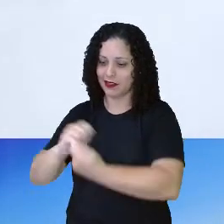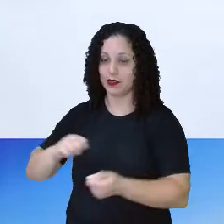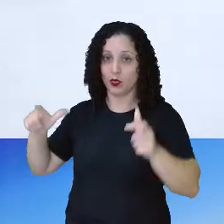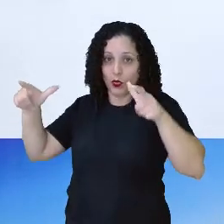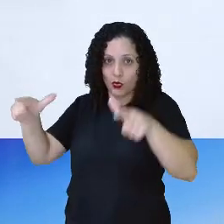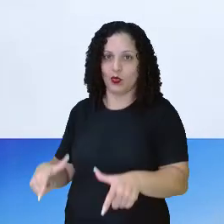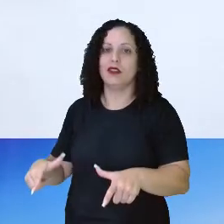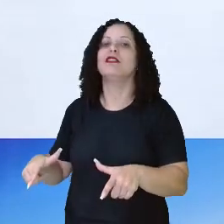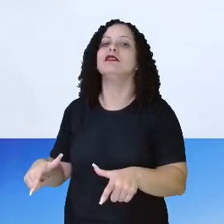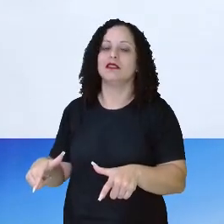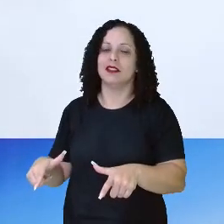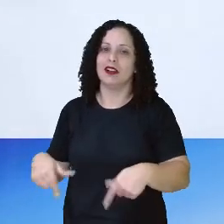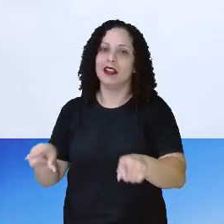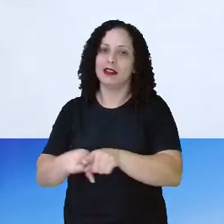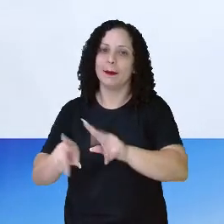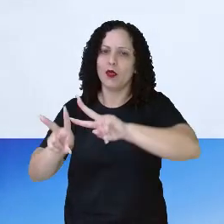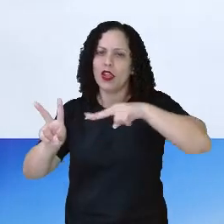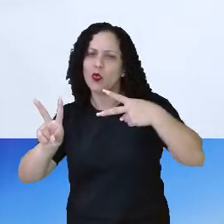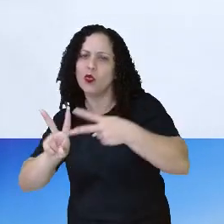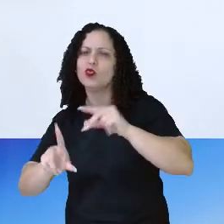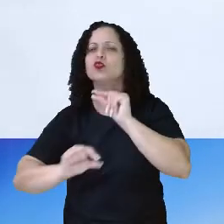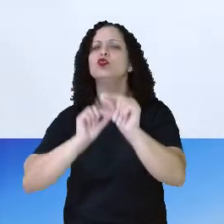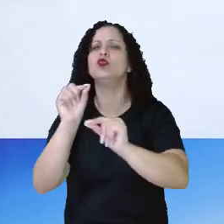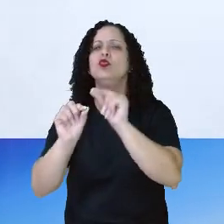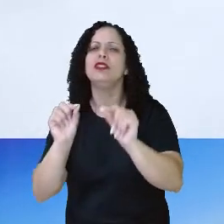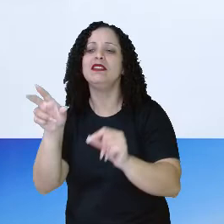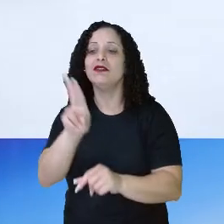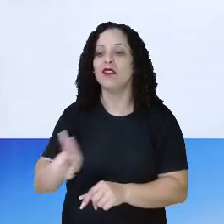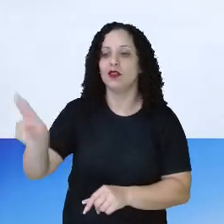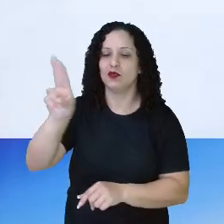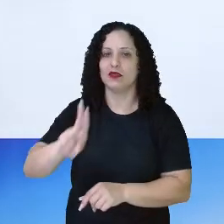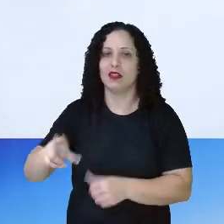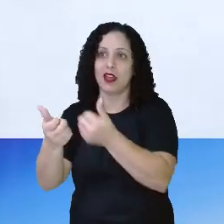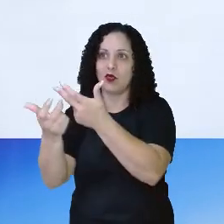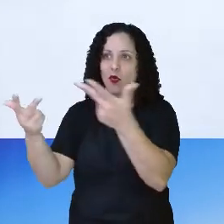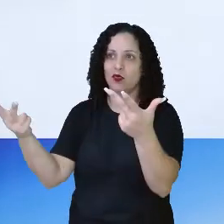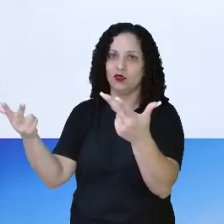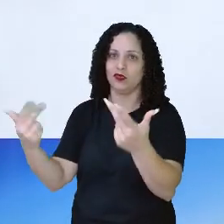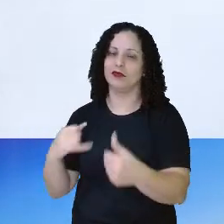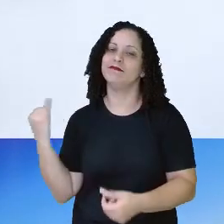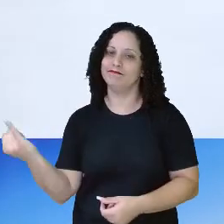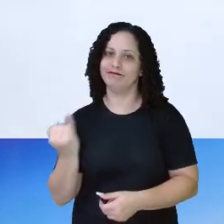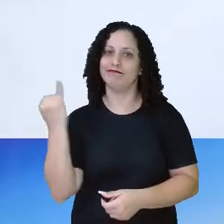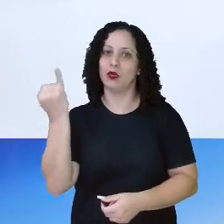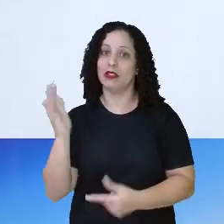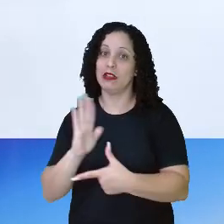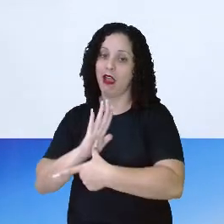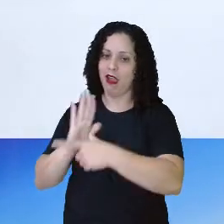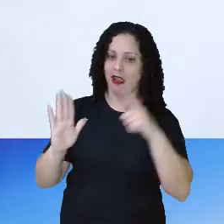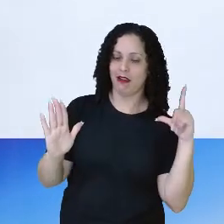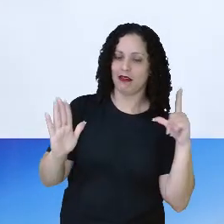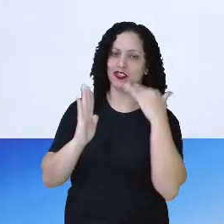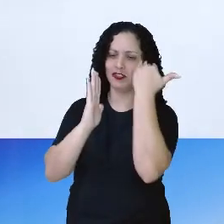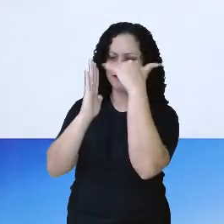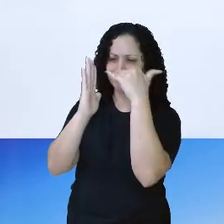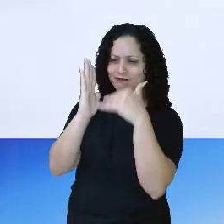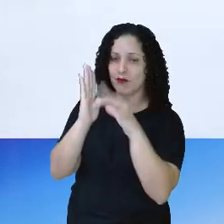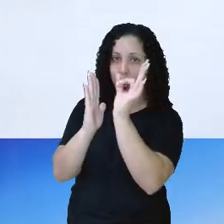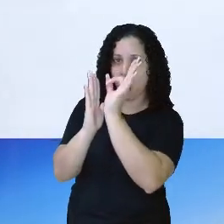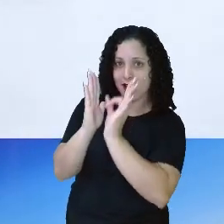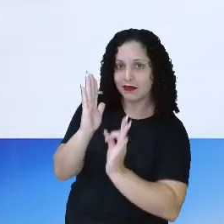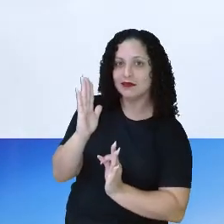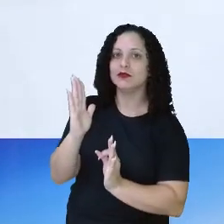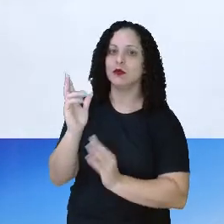ambiente, a adaptação dos recursos que vão ser utilizados. Por isso é importante, tão importante, o planejamento do professor, não é?